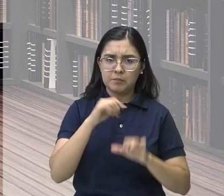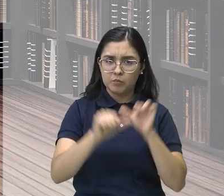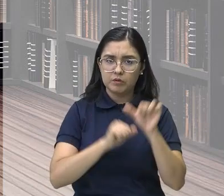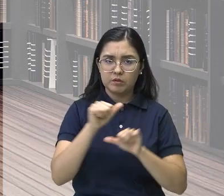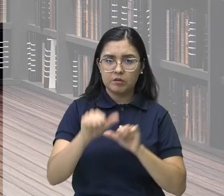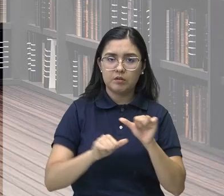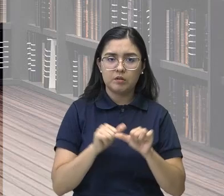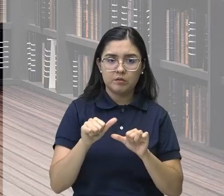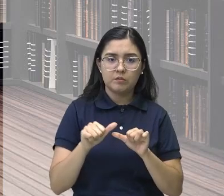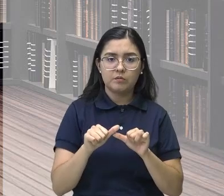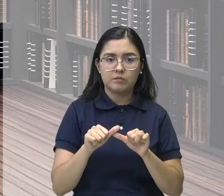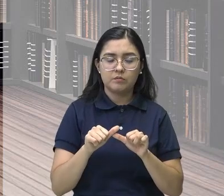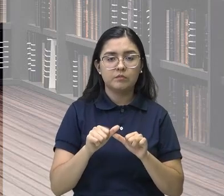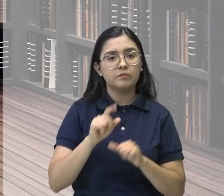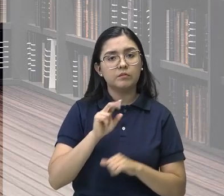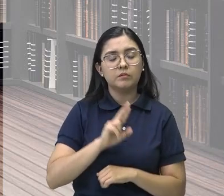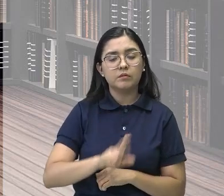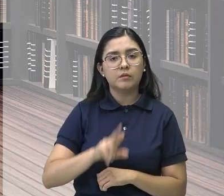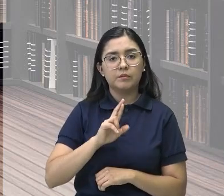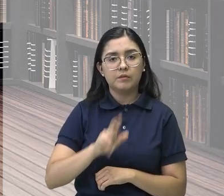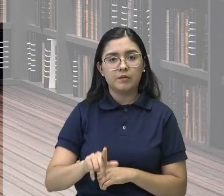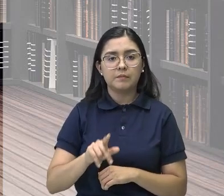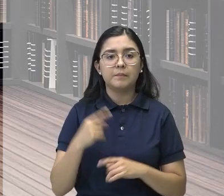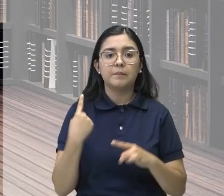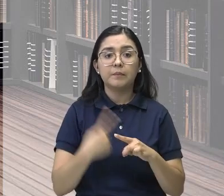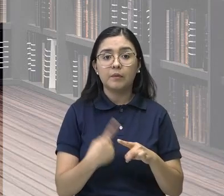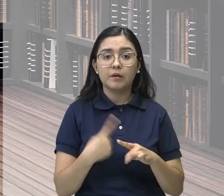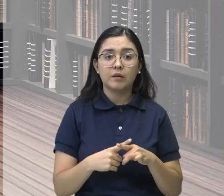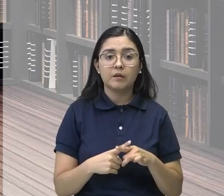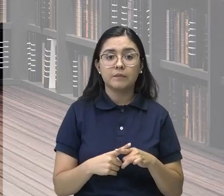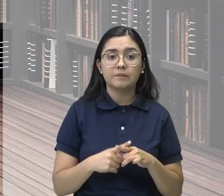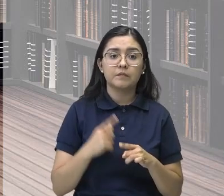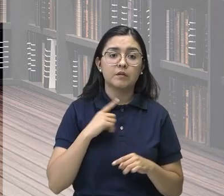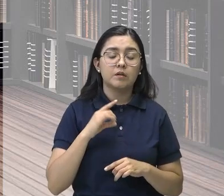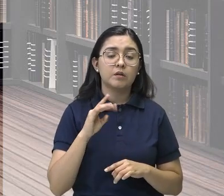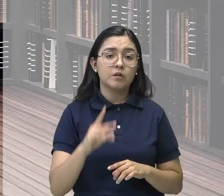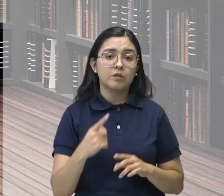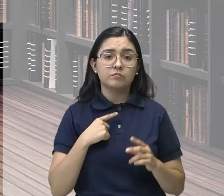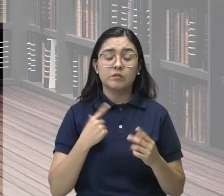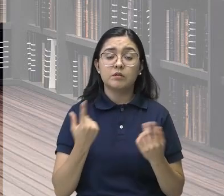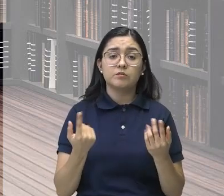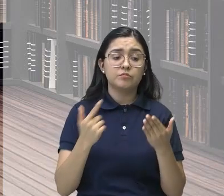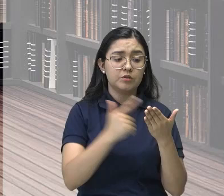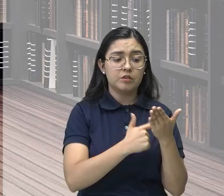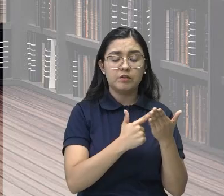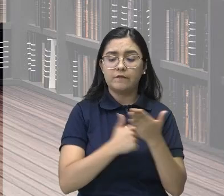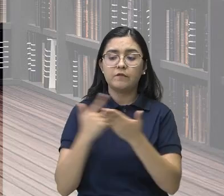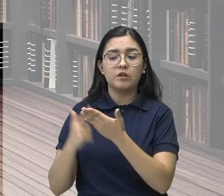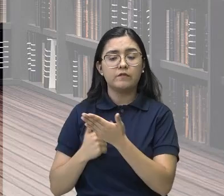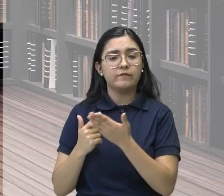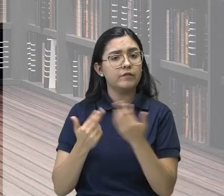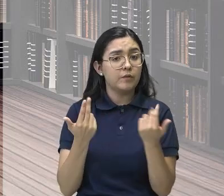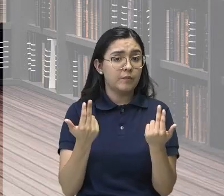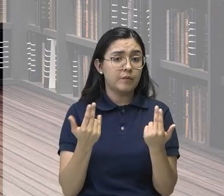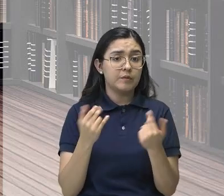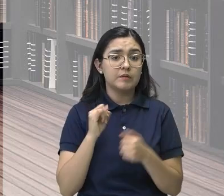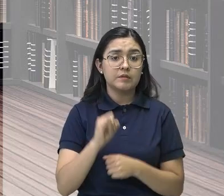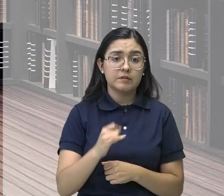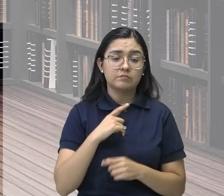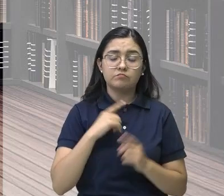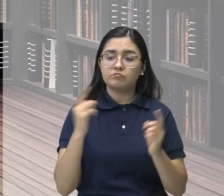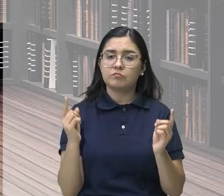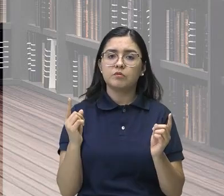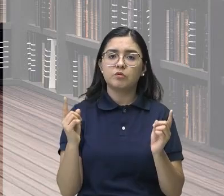ordem? Logicamente que não. Tá bom? Por quê? Porque eu troquei exatamente dois elementos que são iguais. Se eu trocar a posição de um